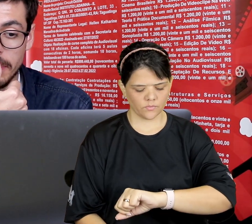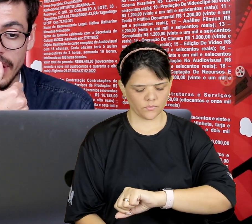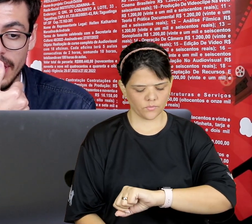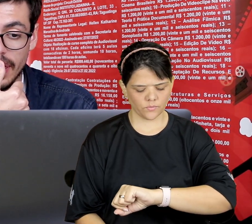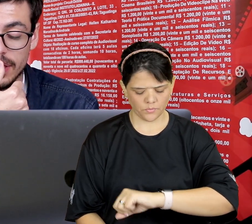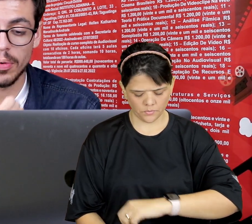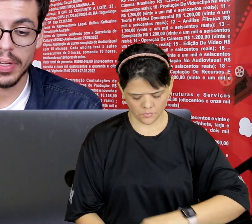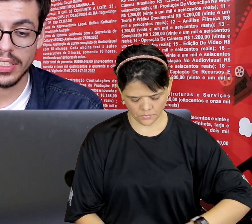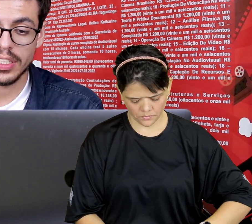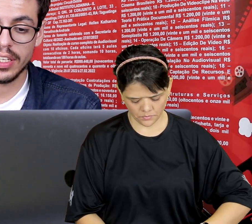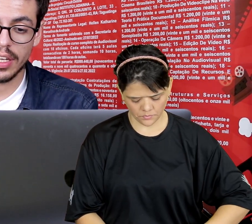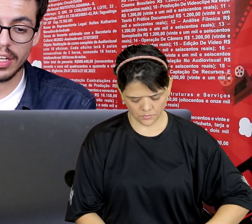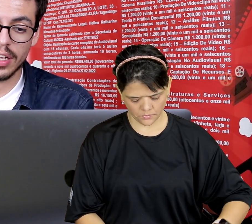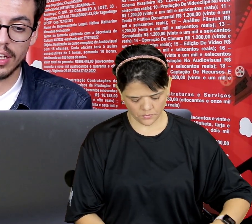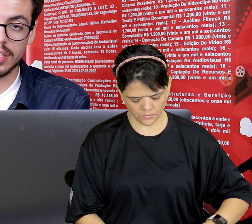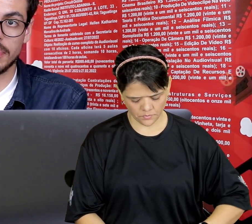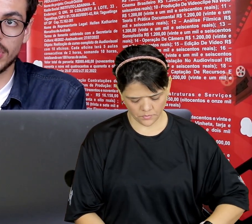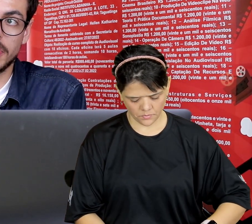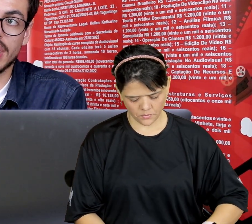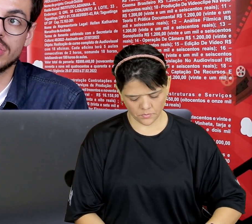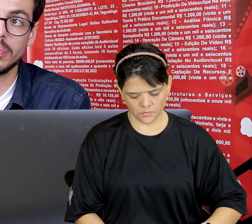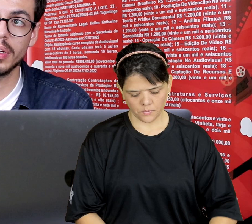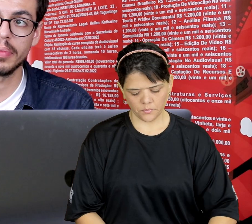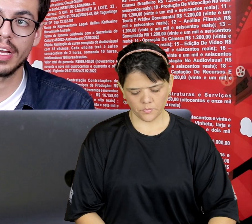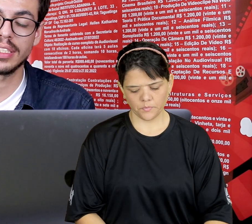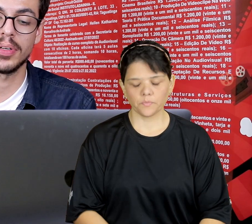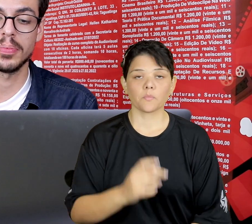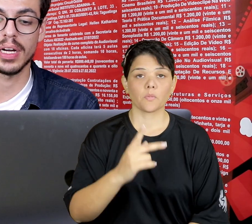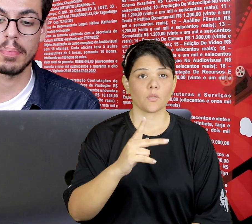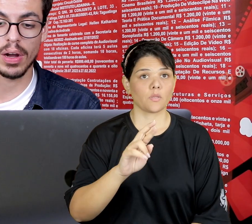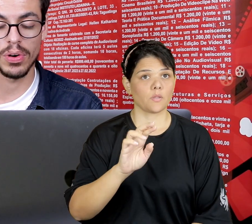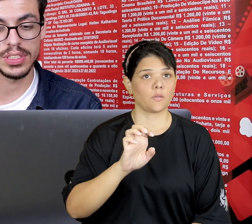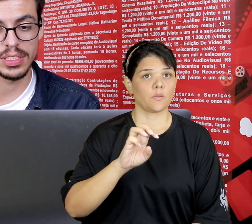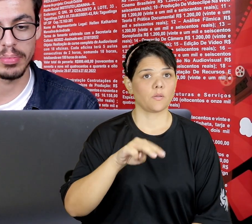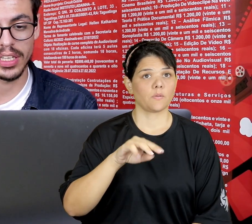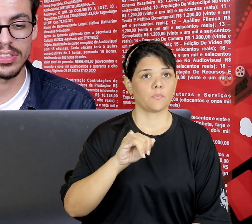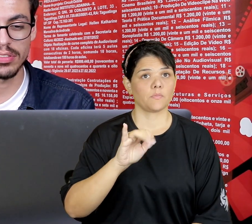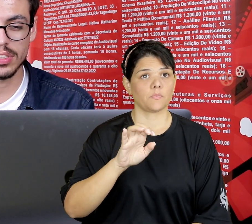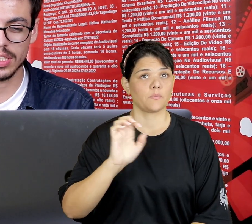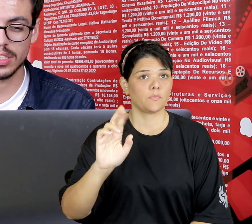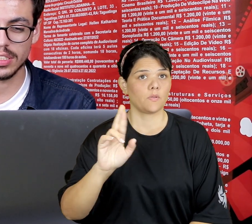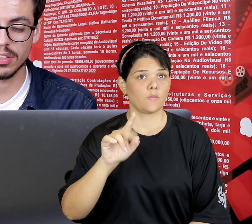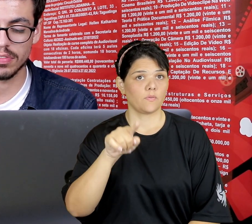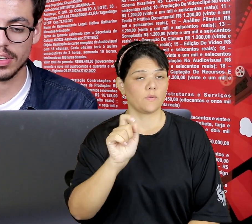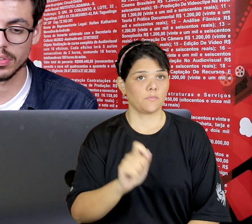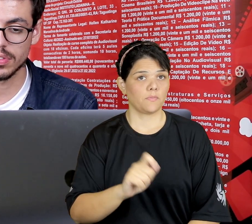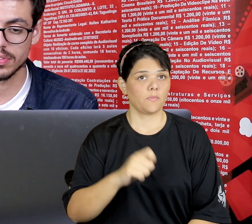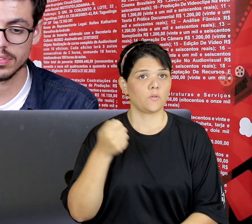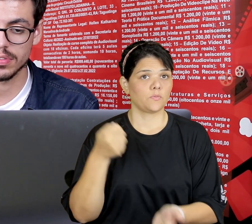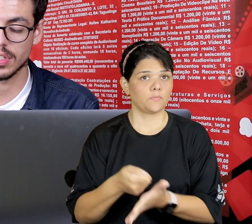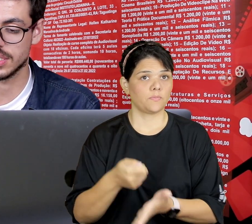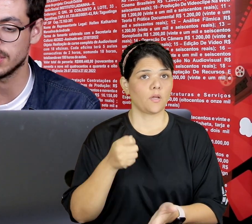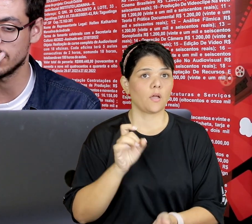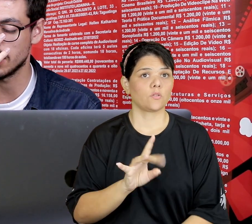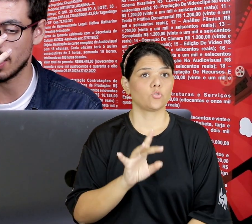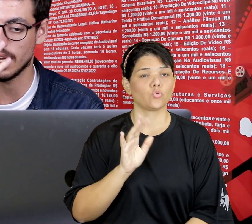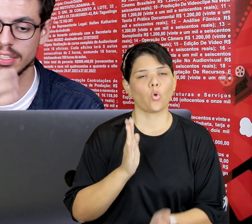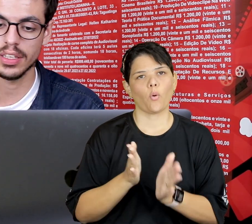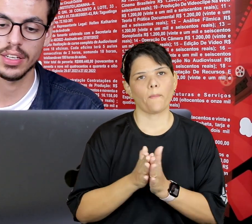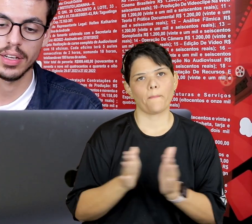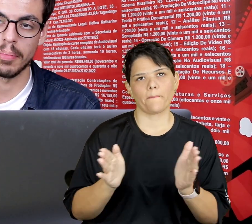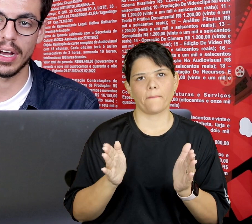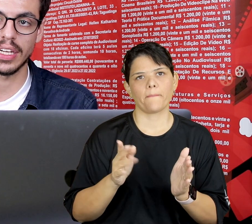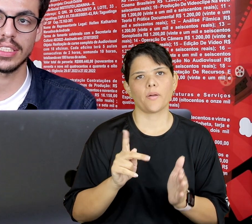O Premiere atualmente você pode pagar só o Premiere, você pode pagar pacotes também. Eu não sei te dizer o valor, assim, na